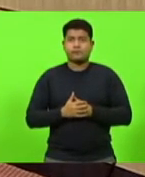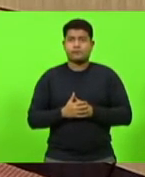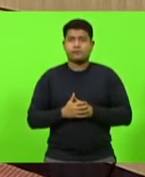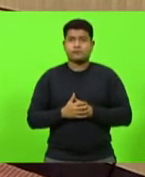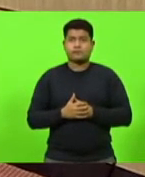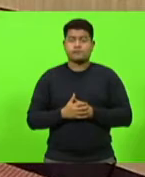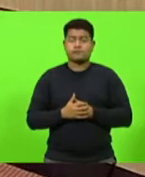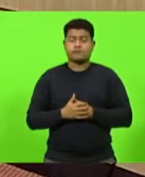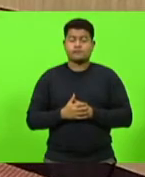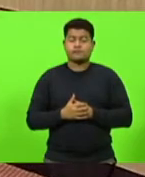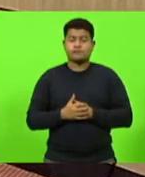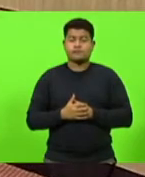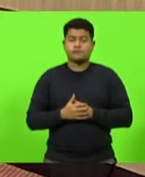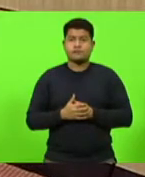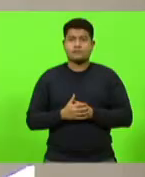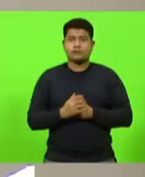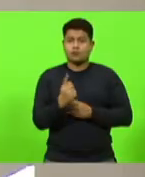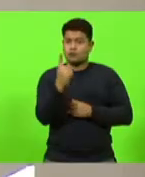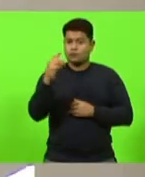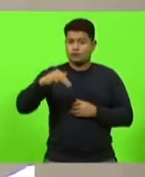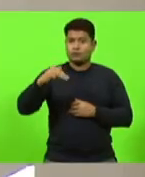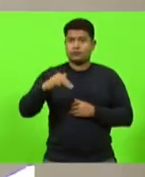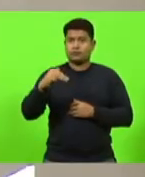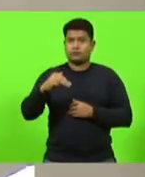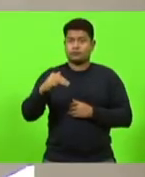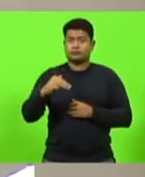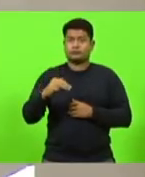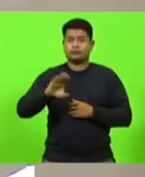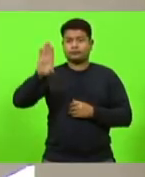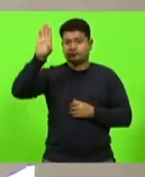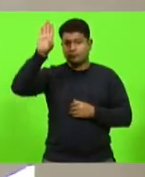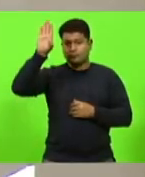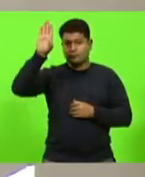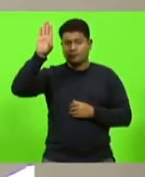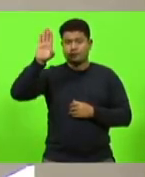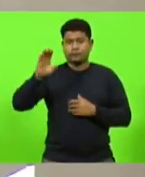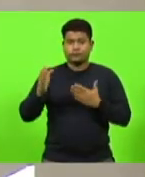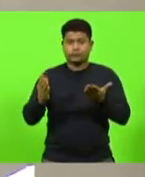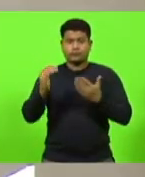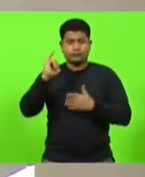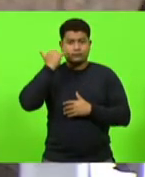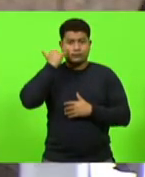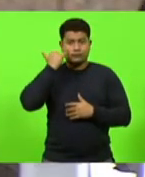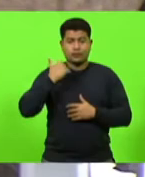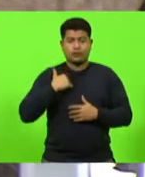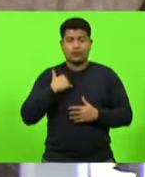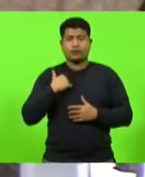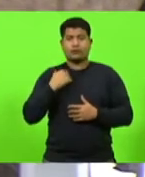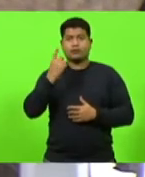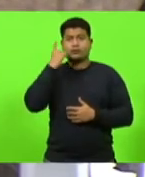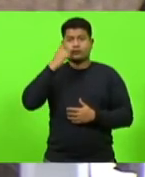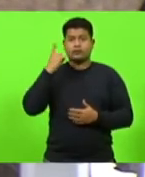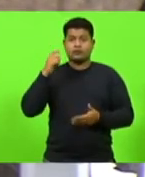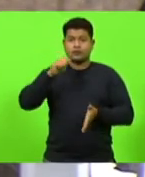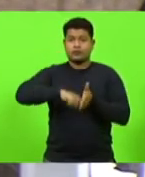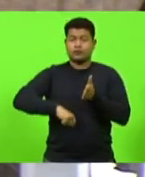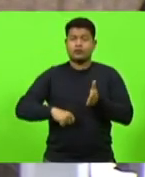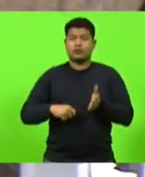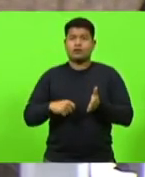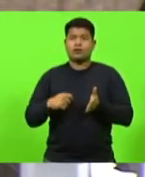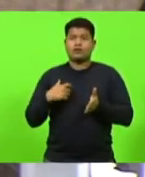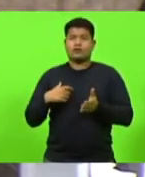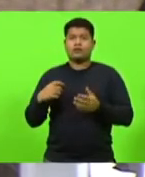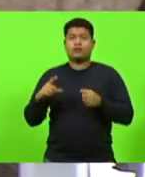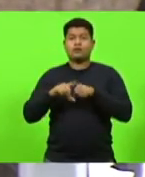Aqui na... Um minuto para Vossa Excelência para a questão de ordem. No requerimento ali está escrito, os deputados que subscrevem o presente com amparo no